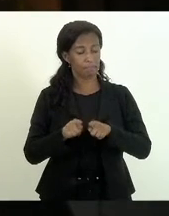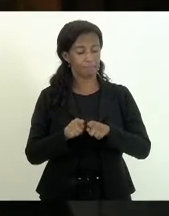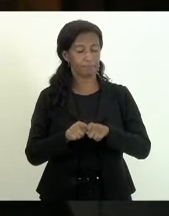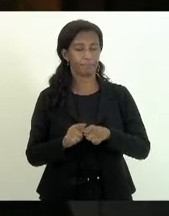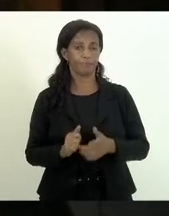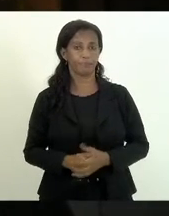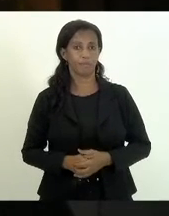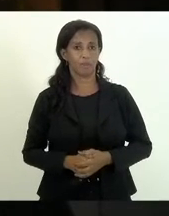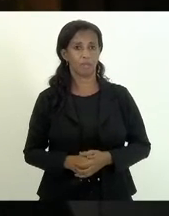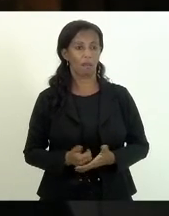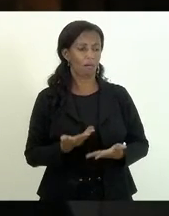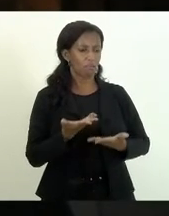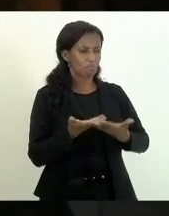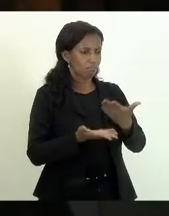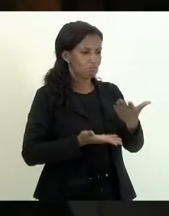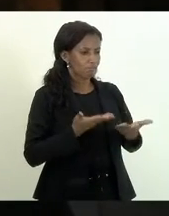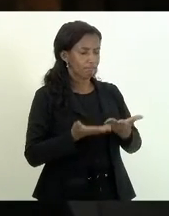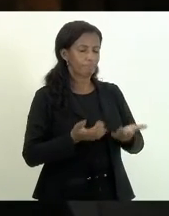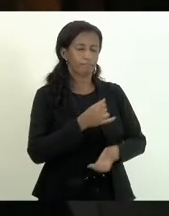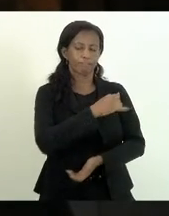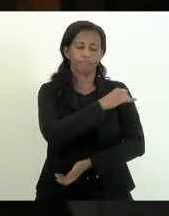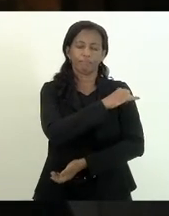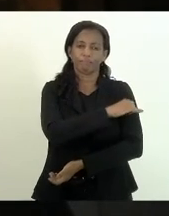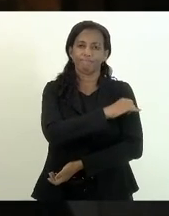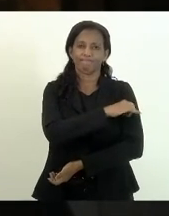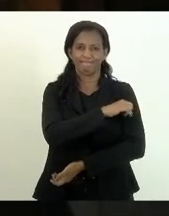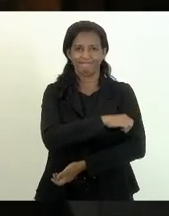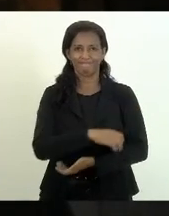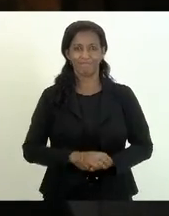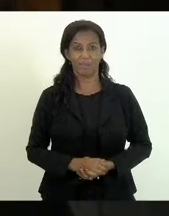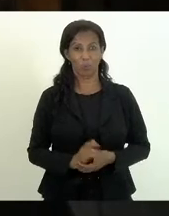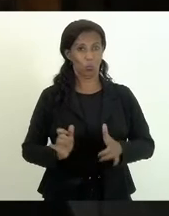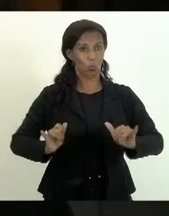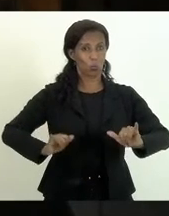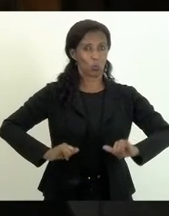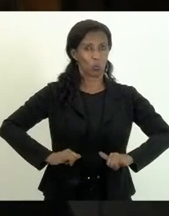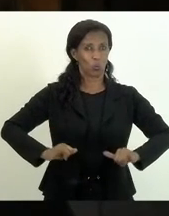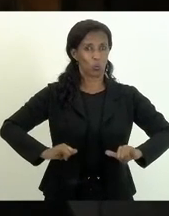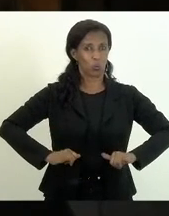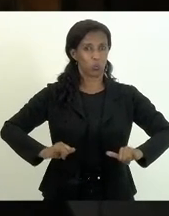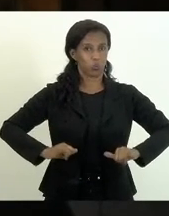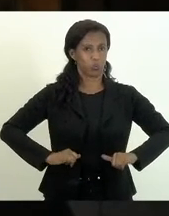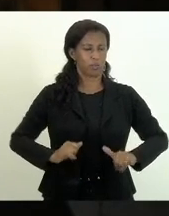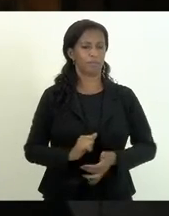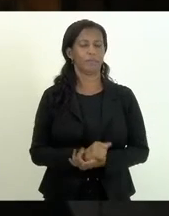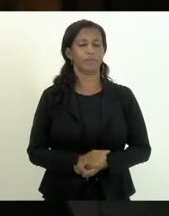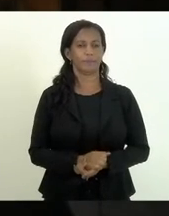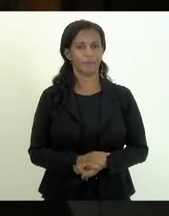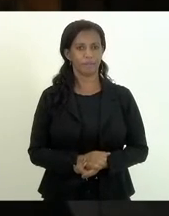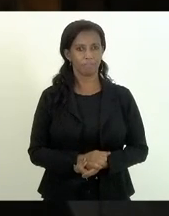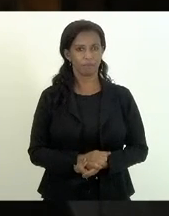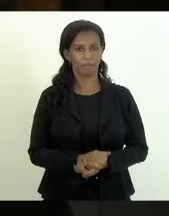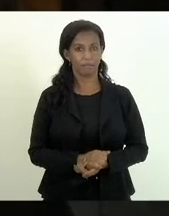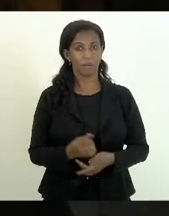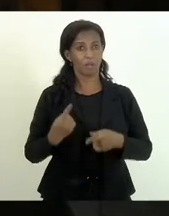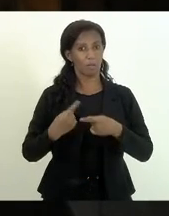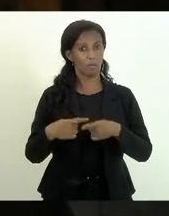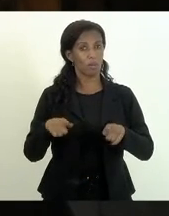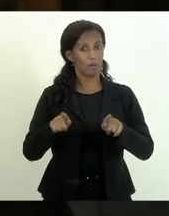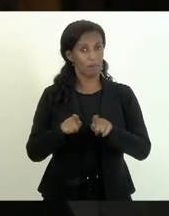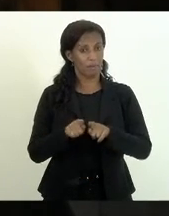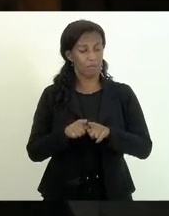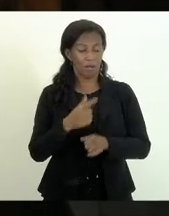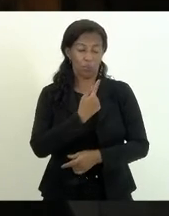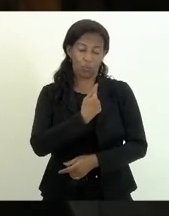trata o Rio de Janeiro na chibata na chibata função também de